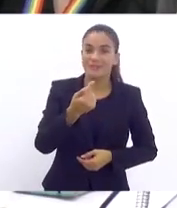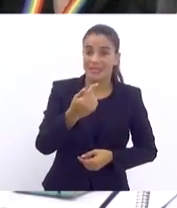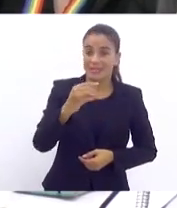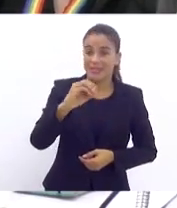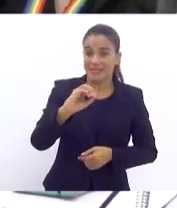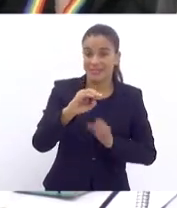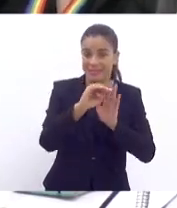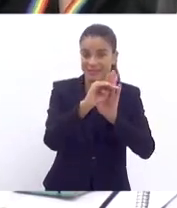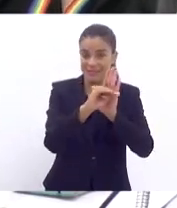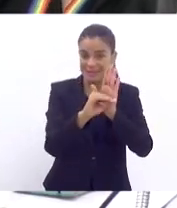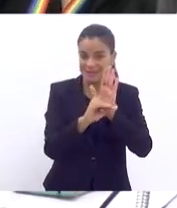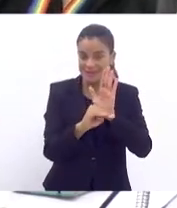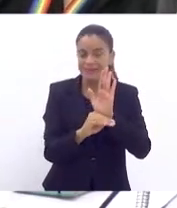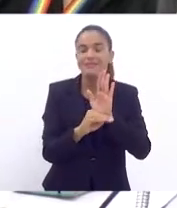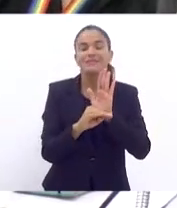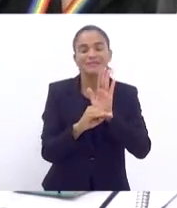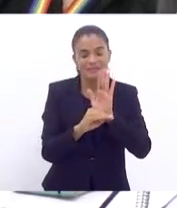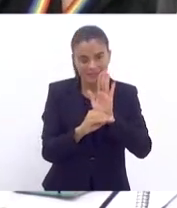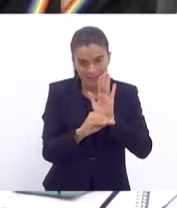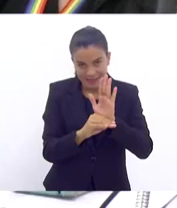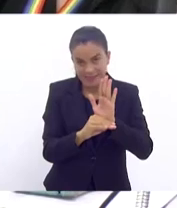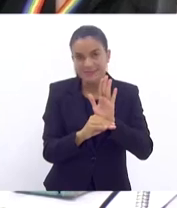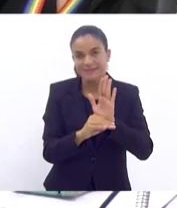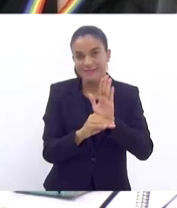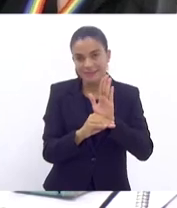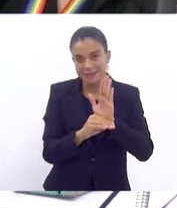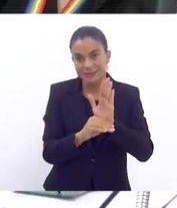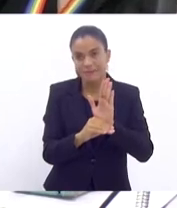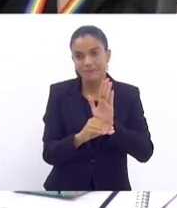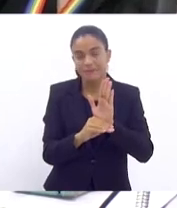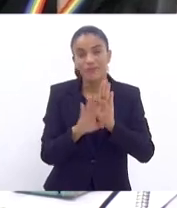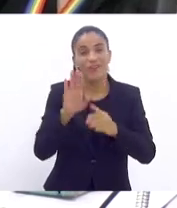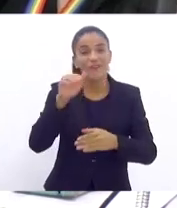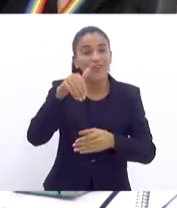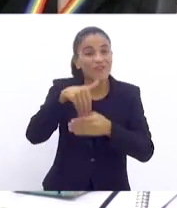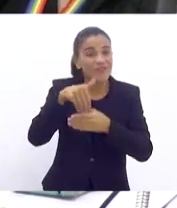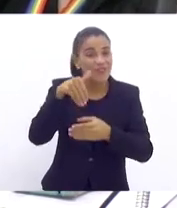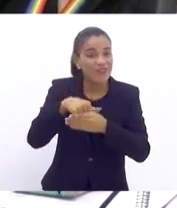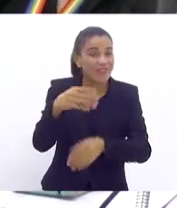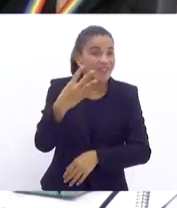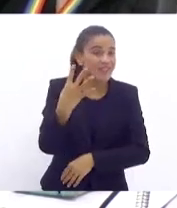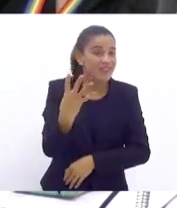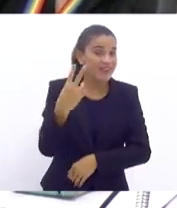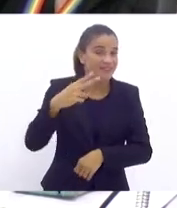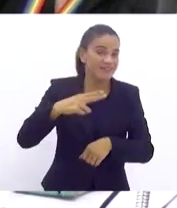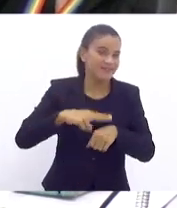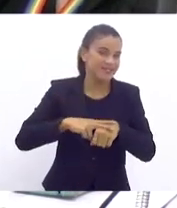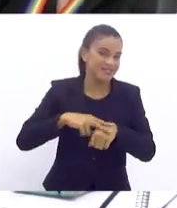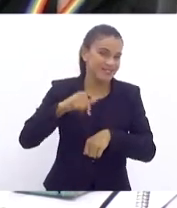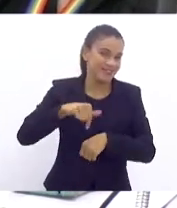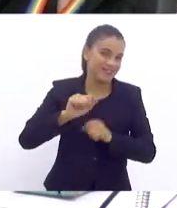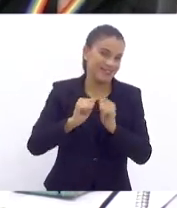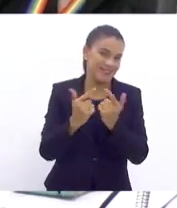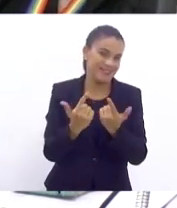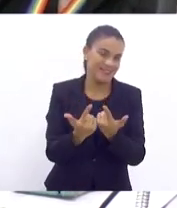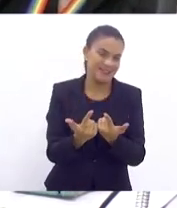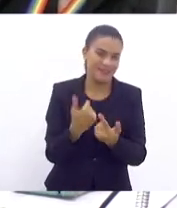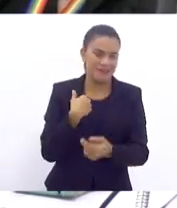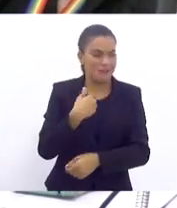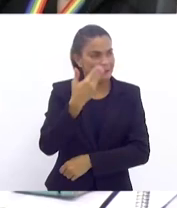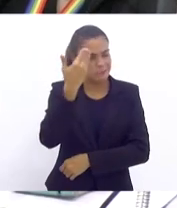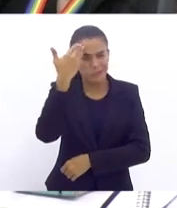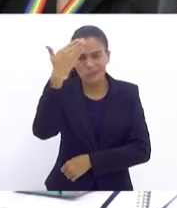Ela já foi votada quatro vezes aqui nessa casa e eu não sei